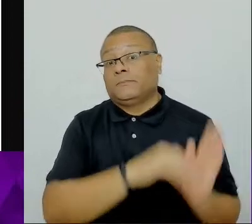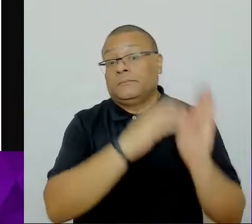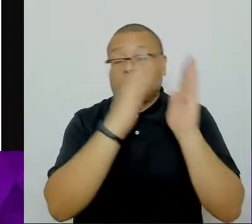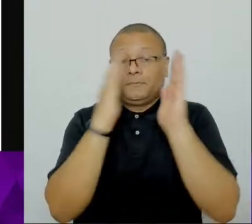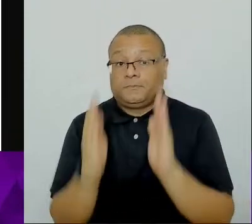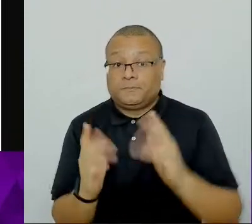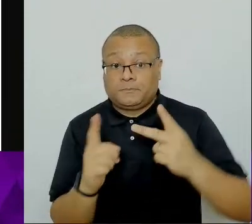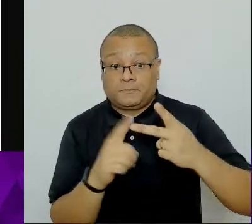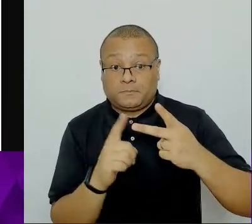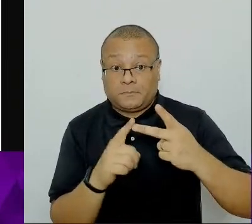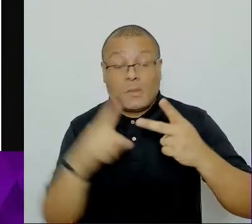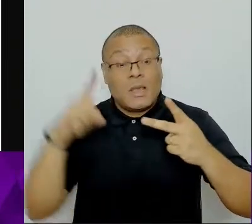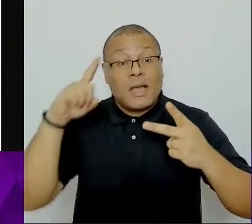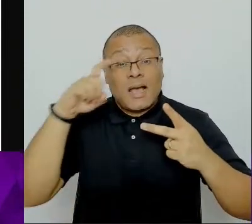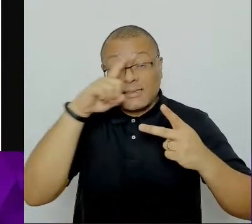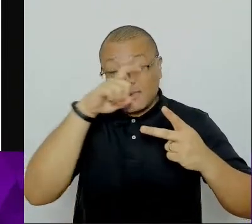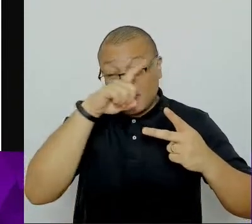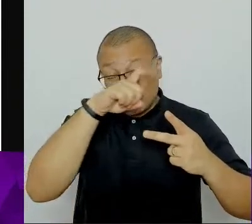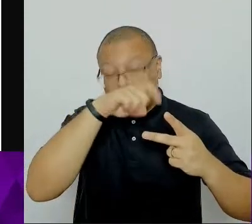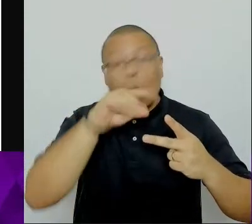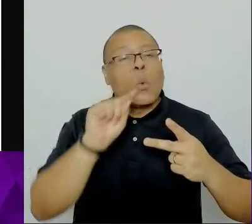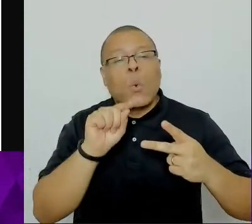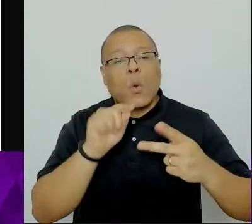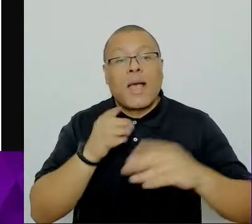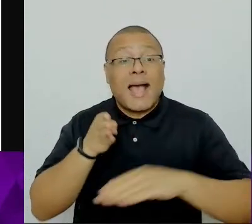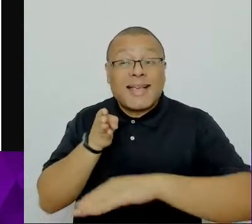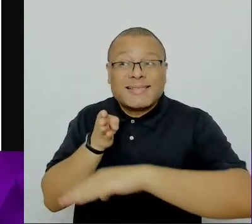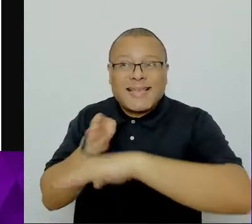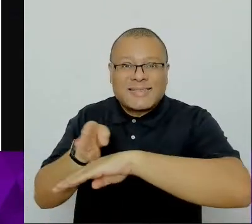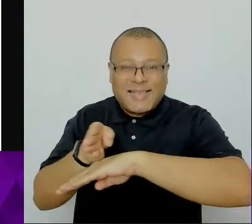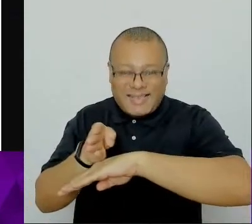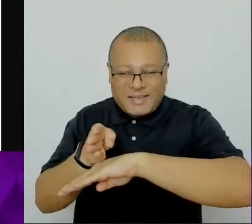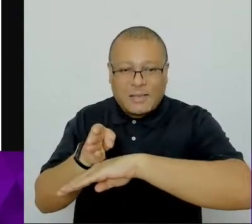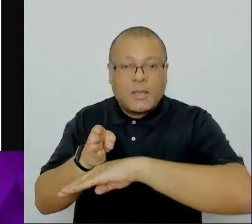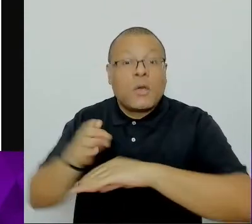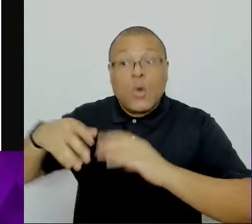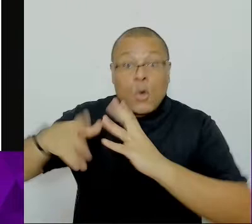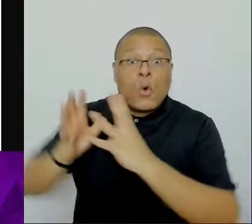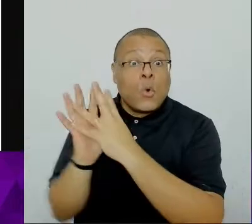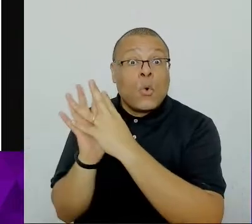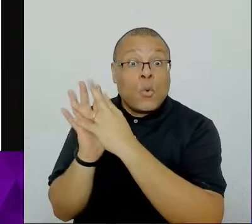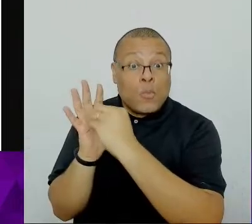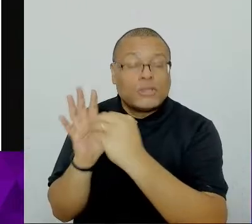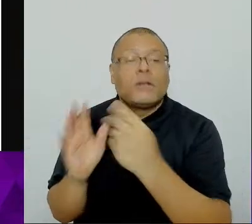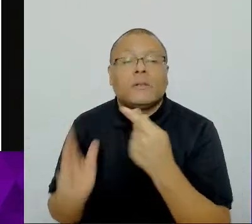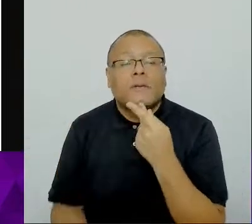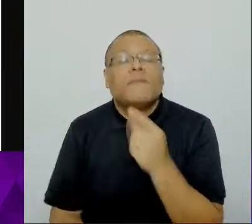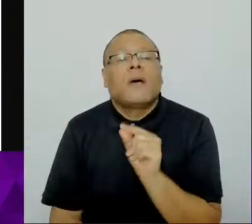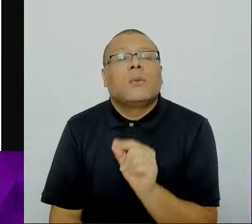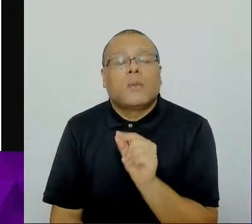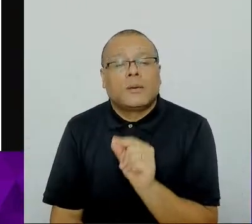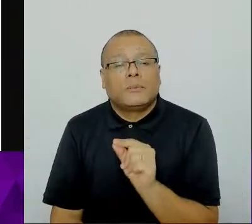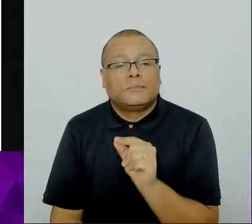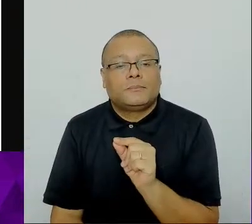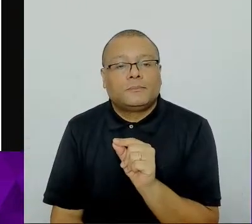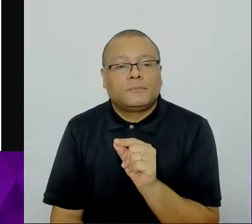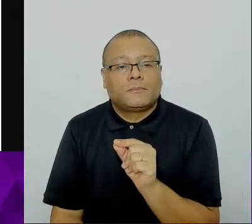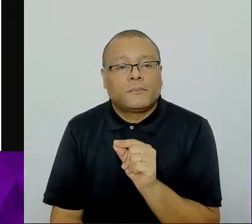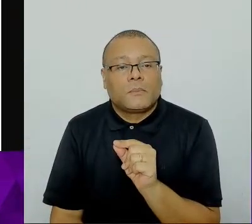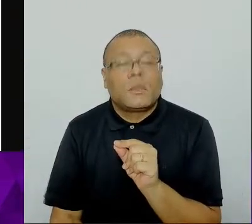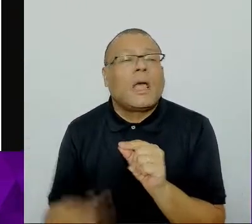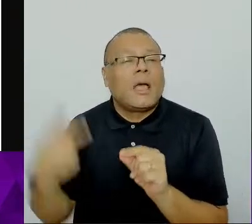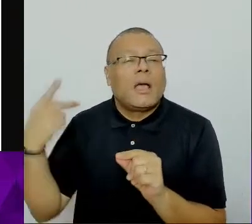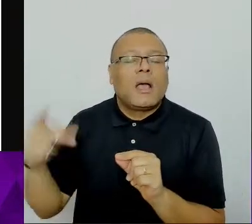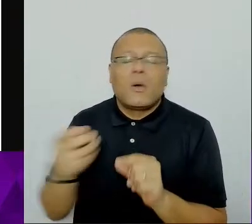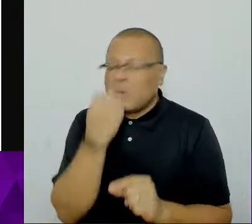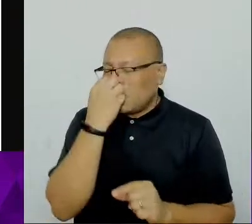a dificuldade de acessar modelos que a gente chama de estado da arte, né? A